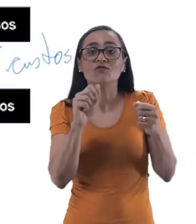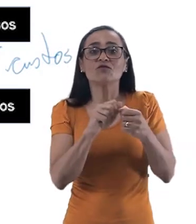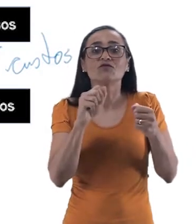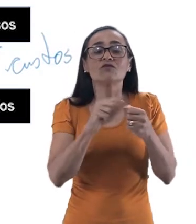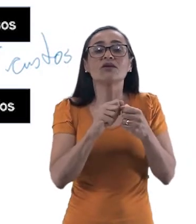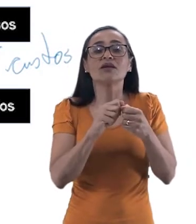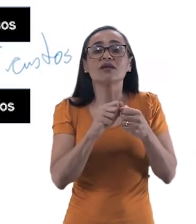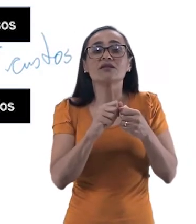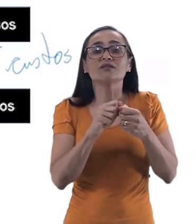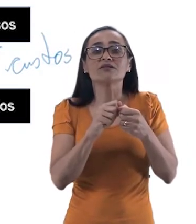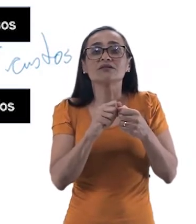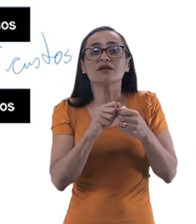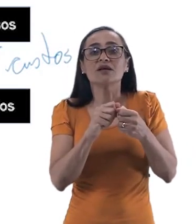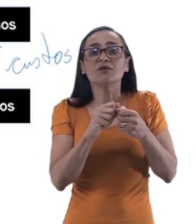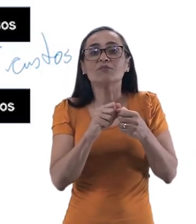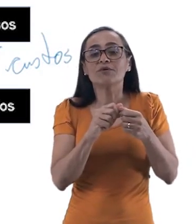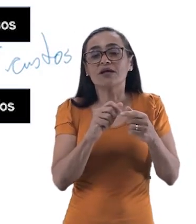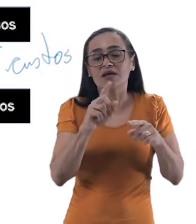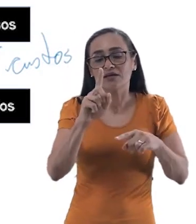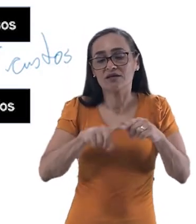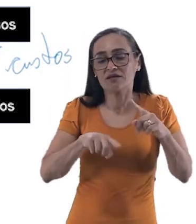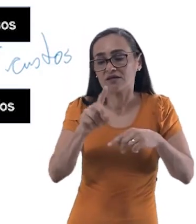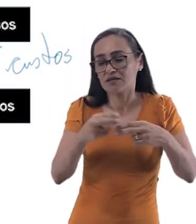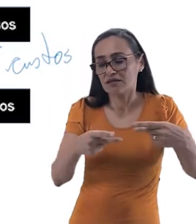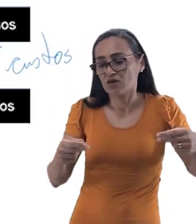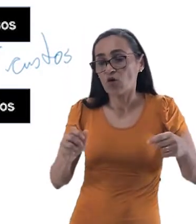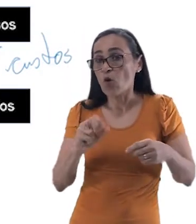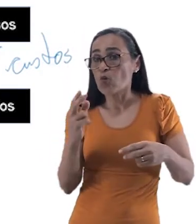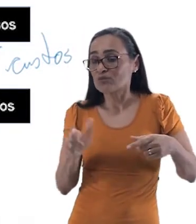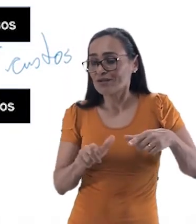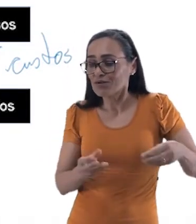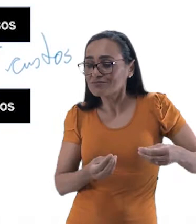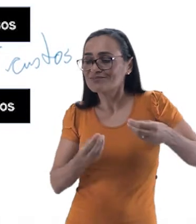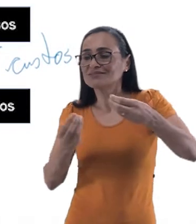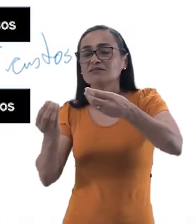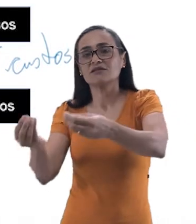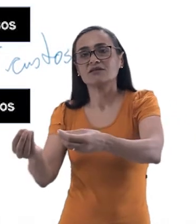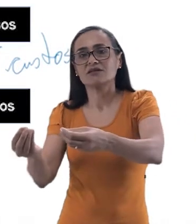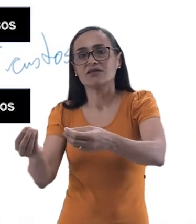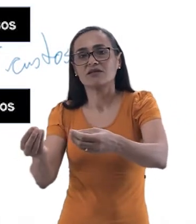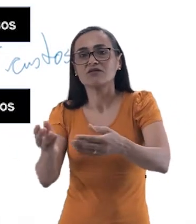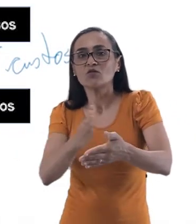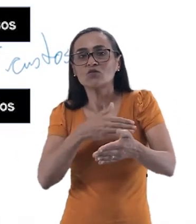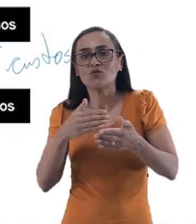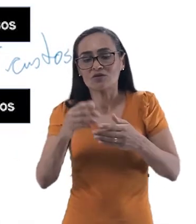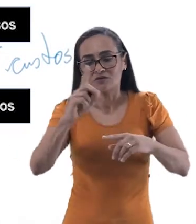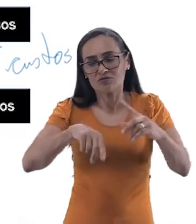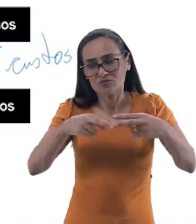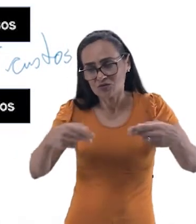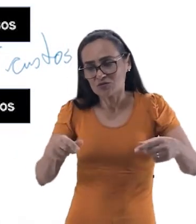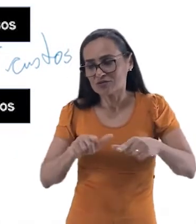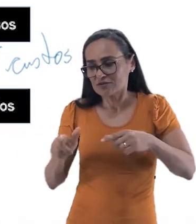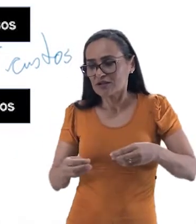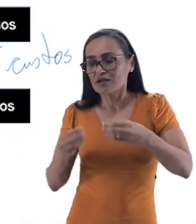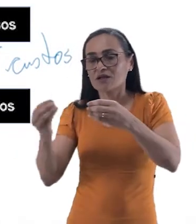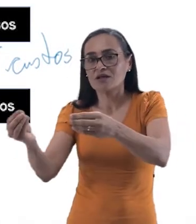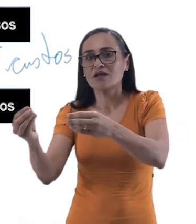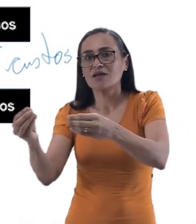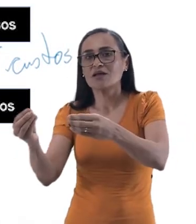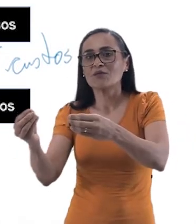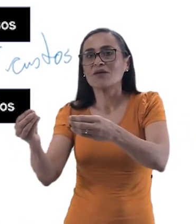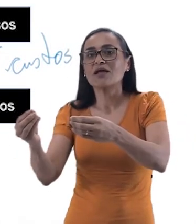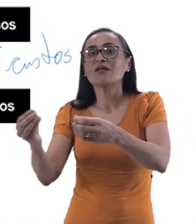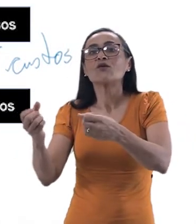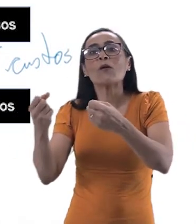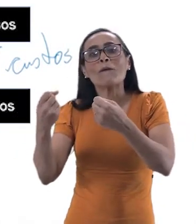são executadas para entregar produtos e serviços. Então, os produtos e serviços